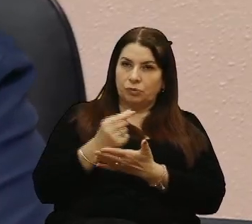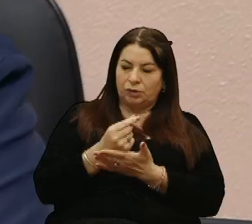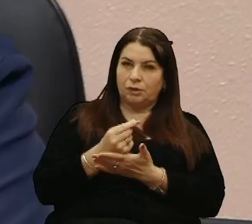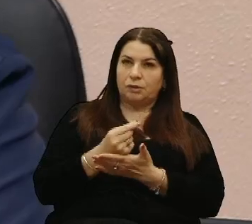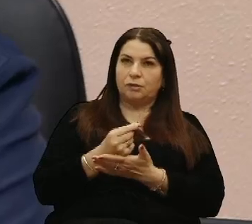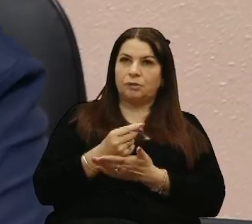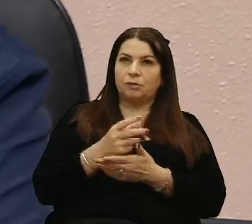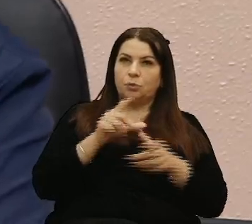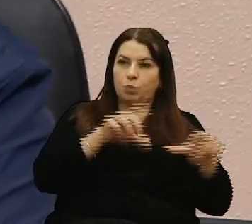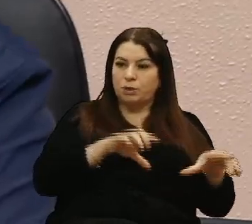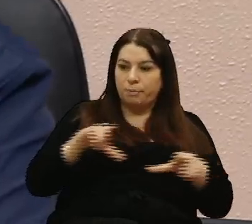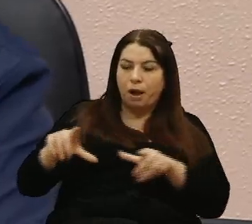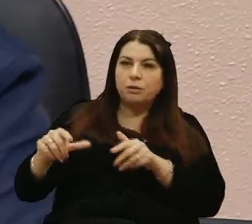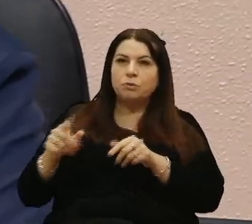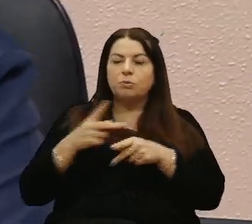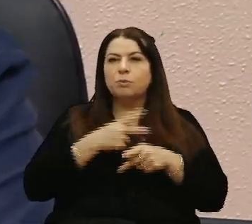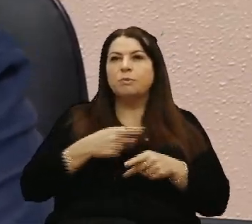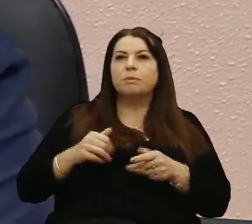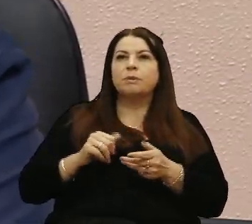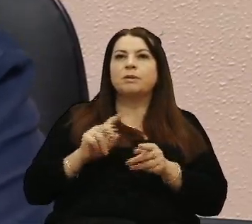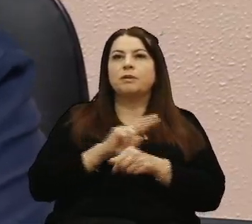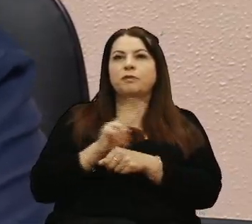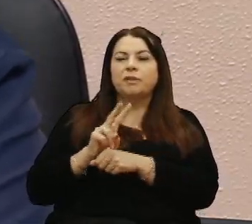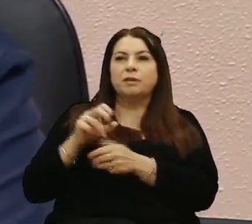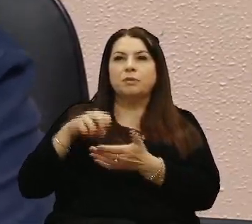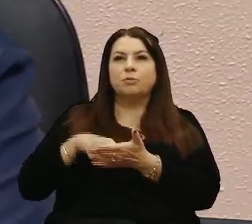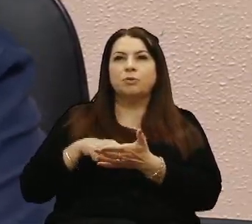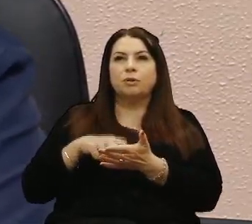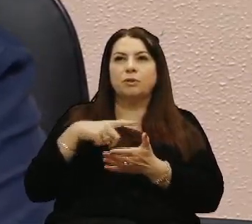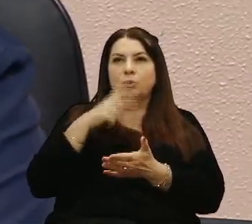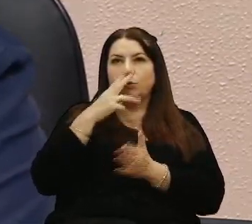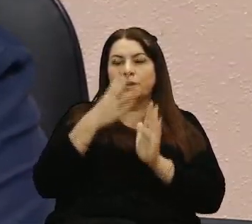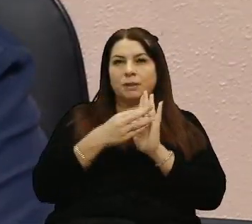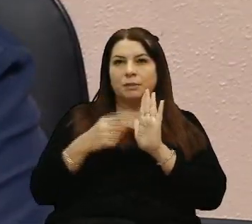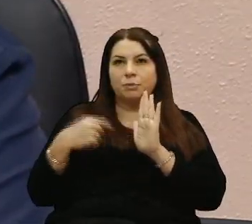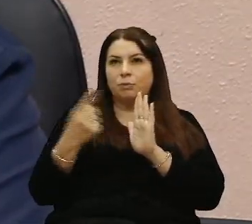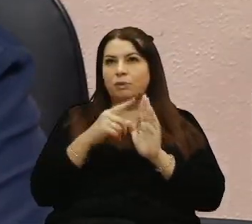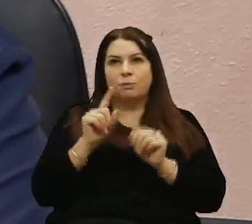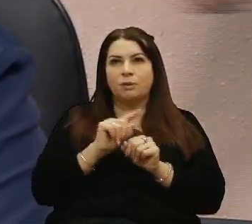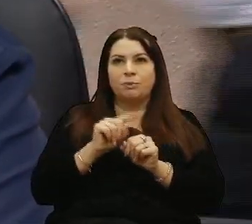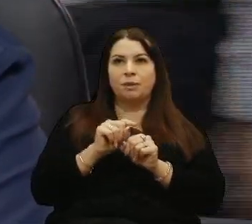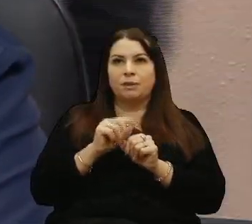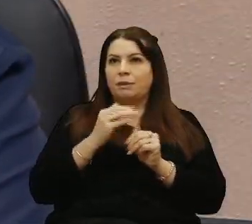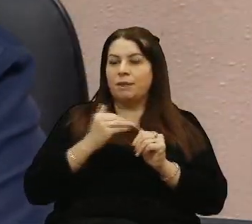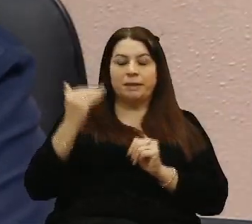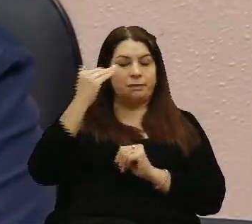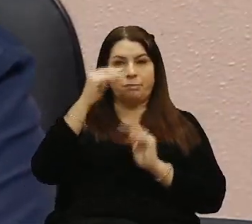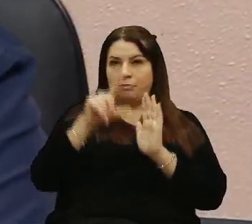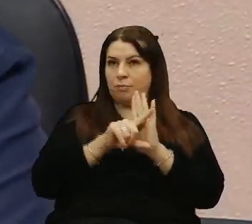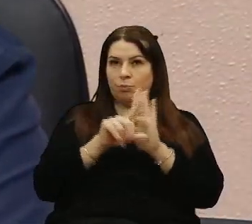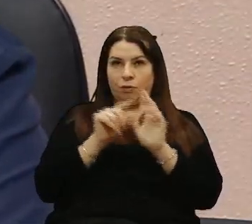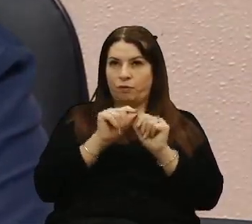os espaços públicos precisa, sim, ser fiscalizado e punido. E aqui nós tivemos um exemplo, portanto, nós não estamos acima da lei. A gente